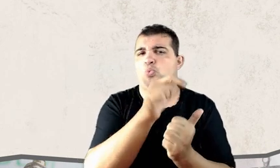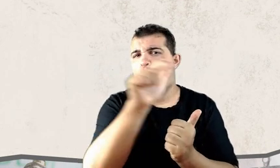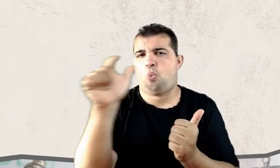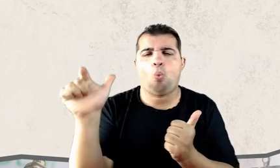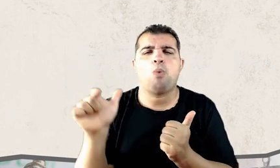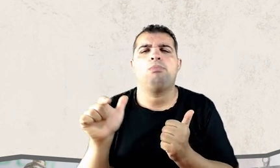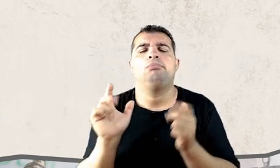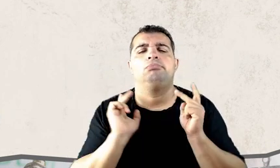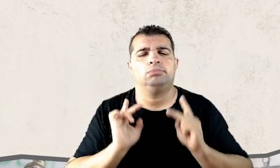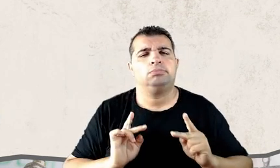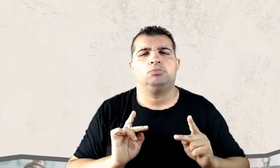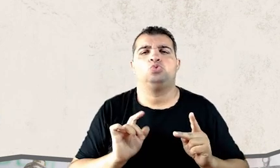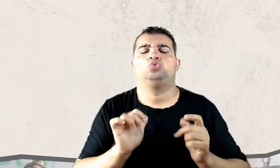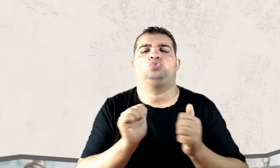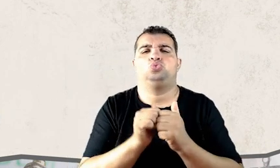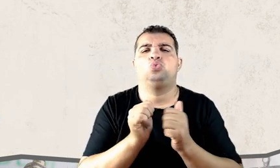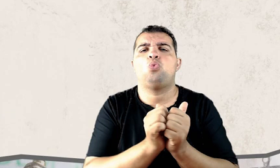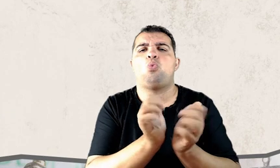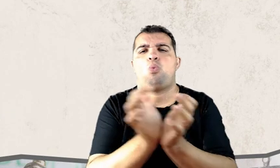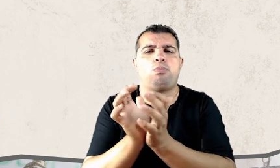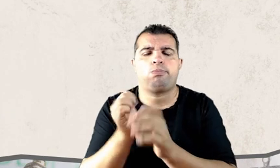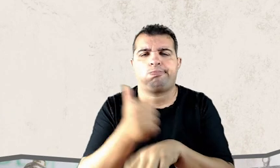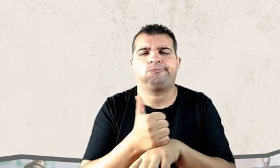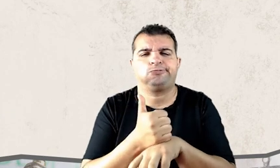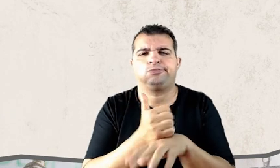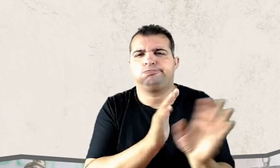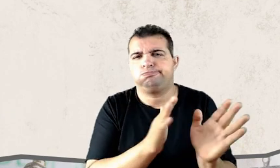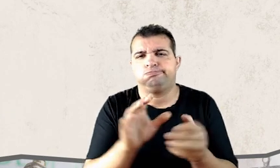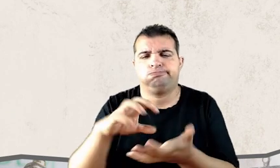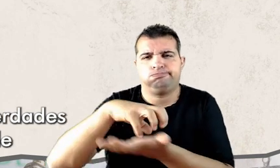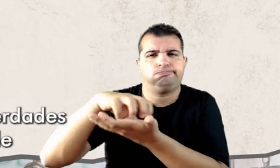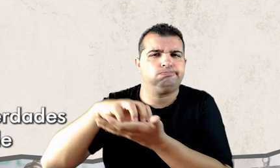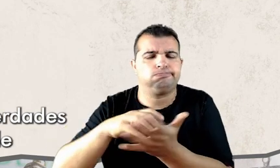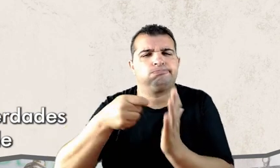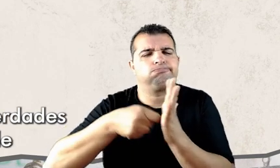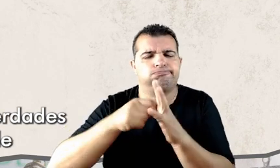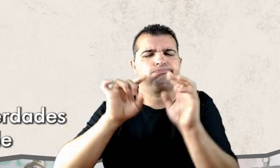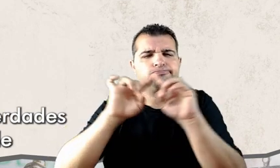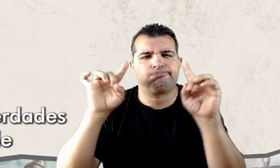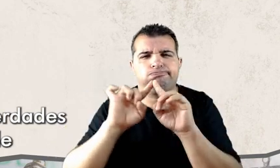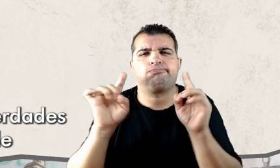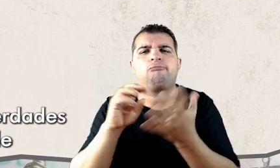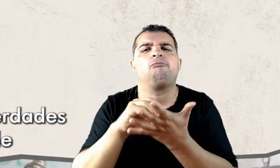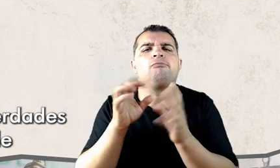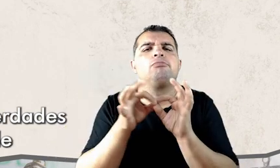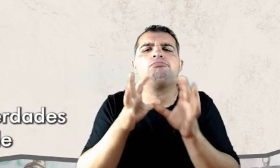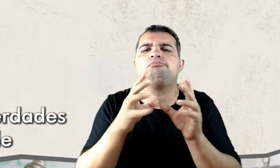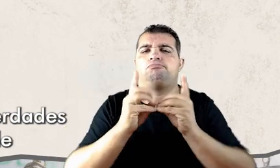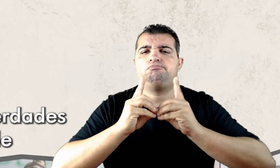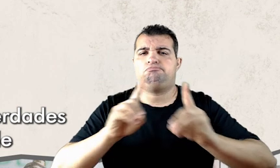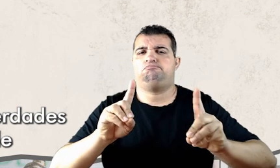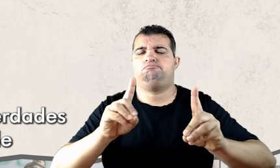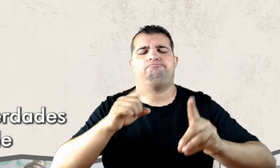outros coletivos, outros setores organizados que de alguma forma tentavam denunciar a falta de